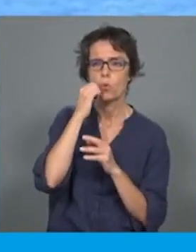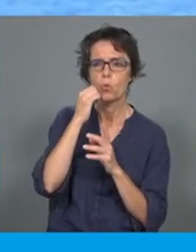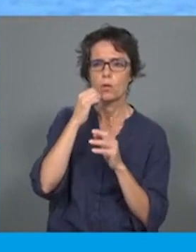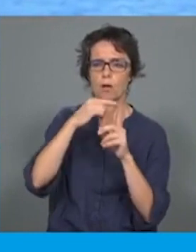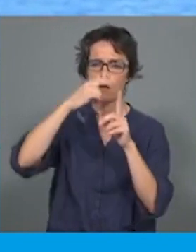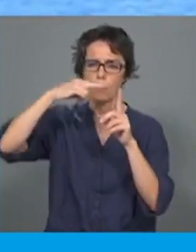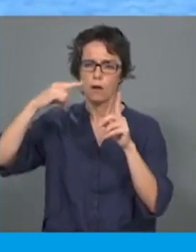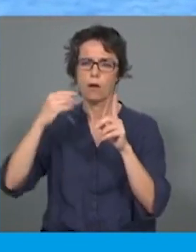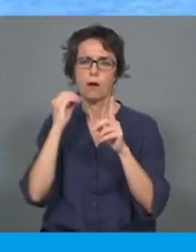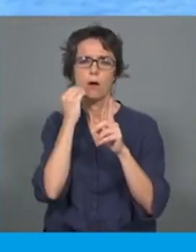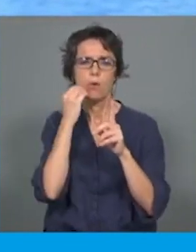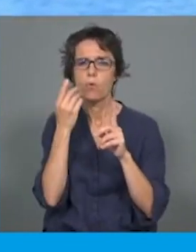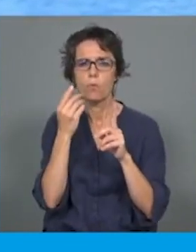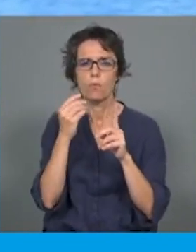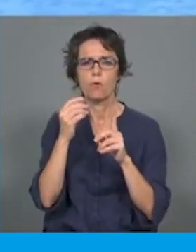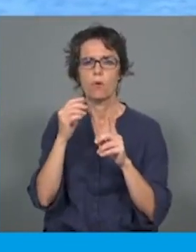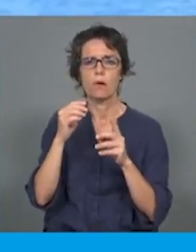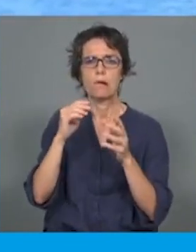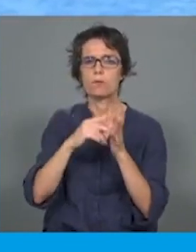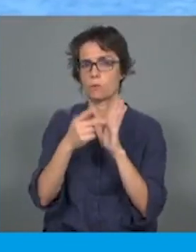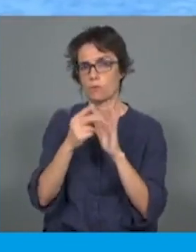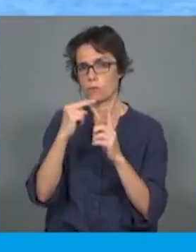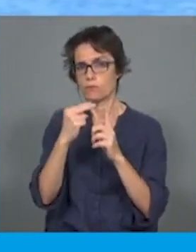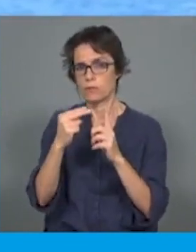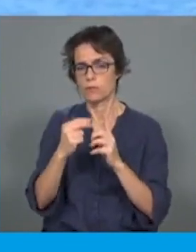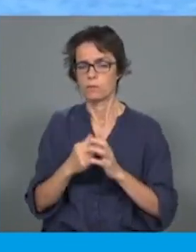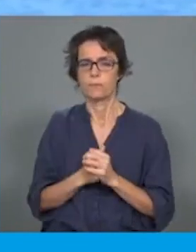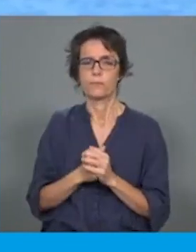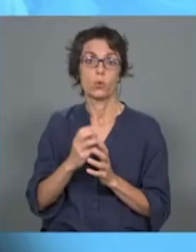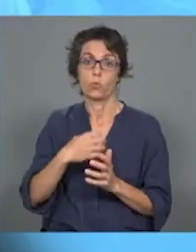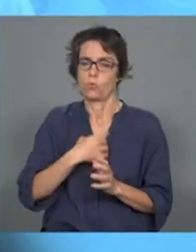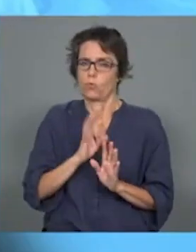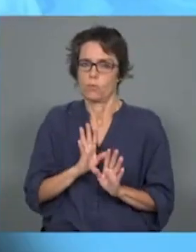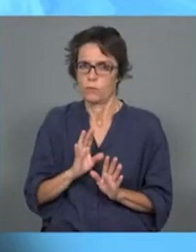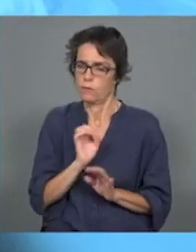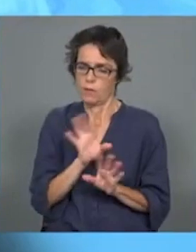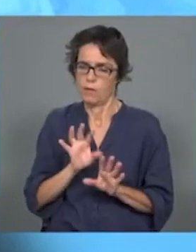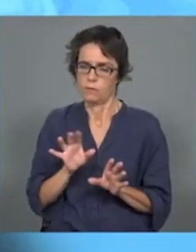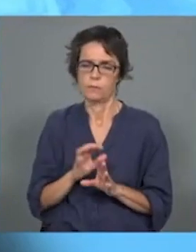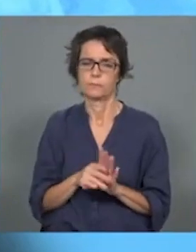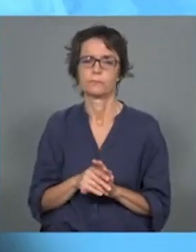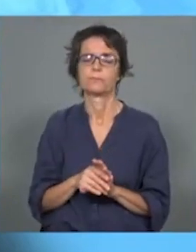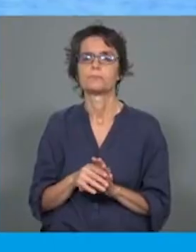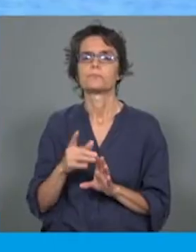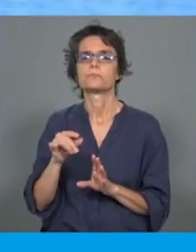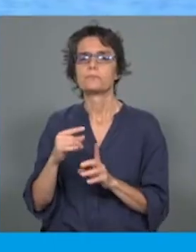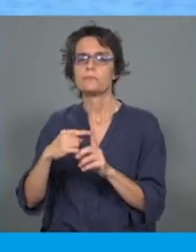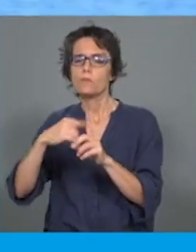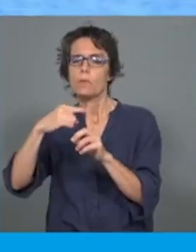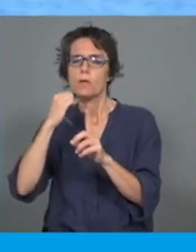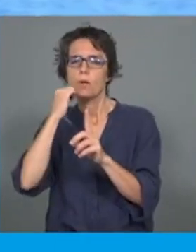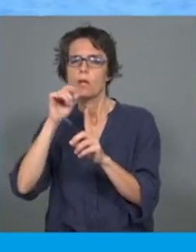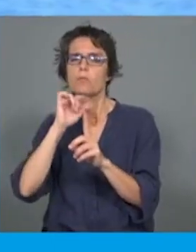dor, mais técnico, mais científico, obviamente. Depois, não tão emotivo, não é? Não tão emotivo. Se podemos ou não medir esta dor e se esta